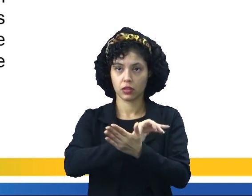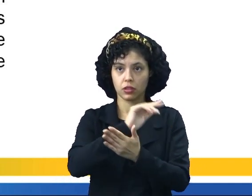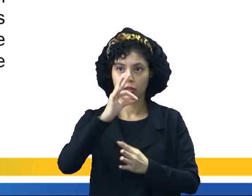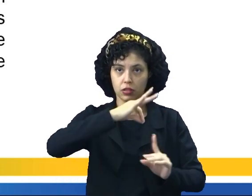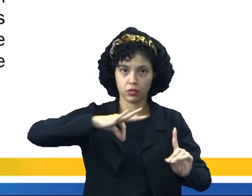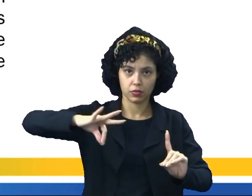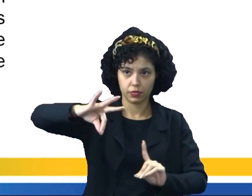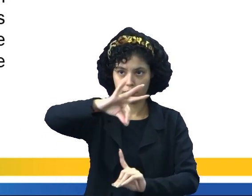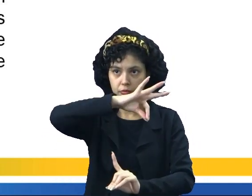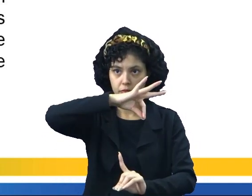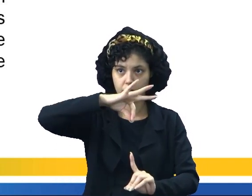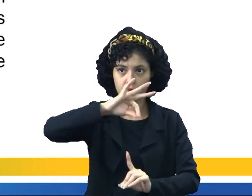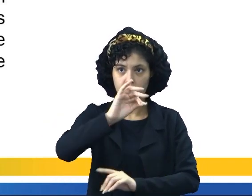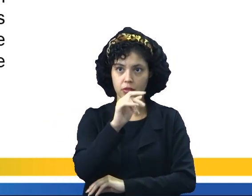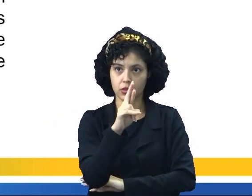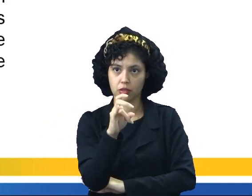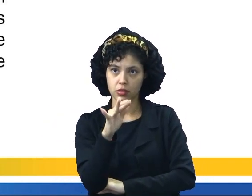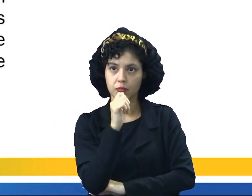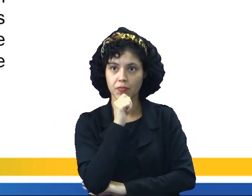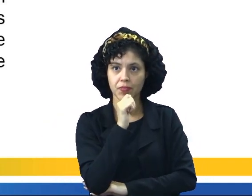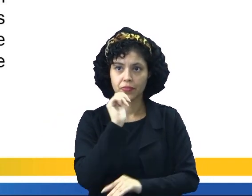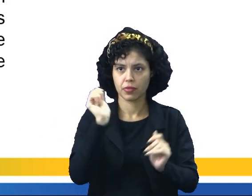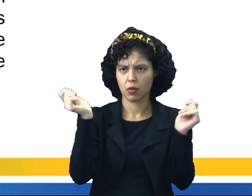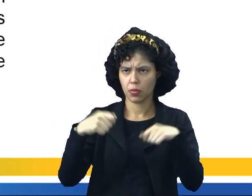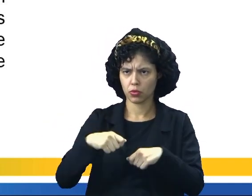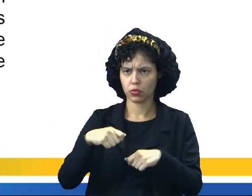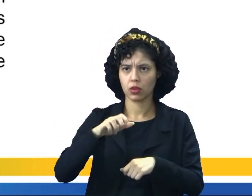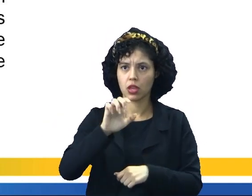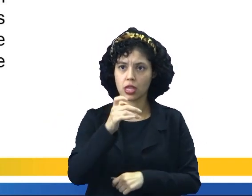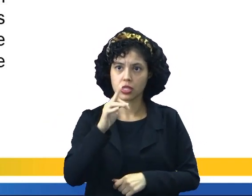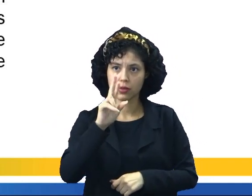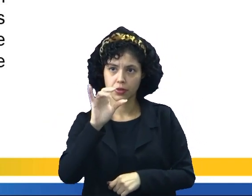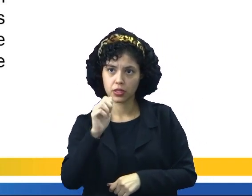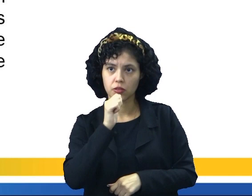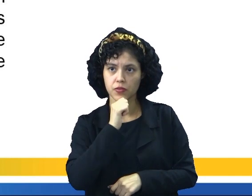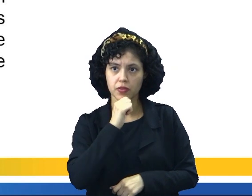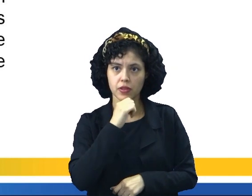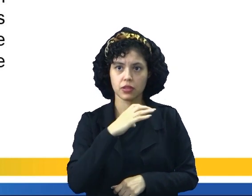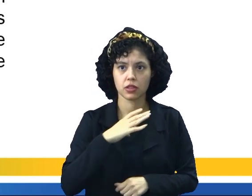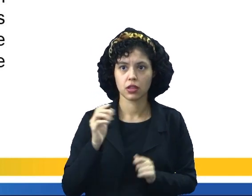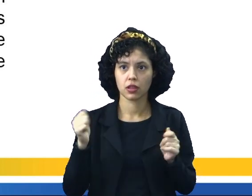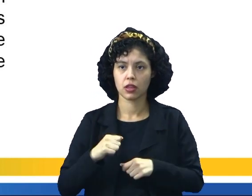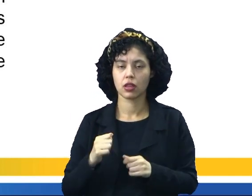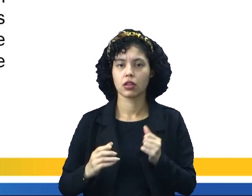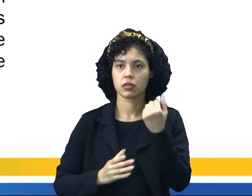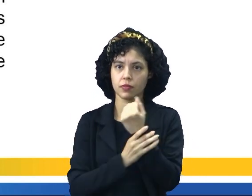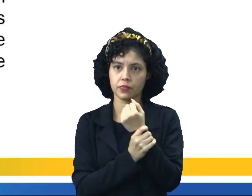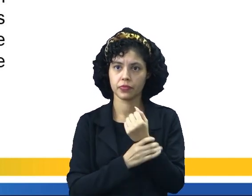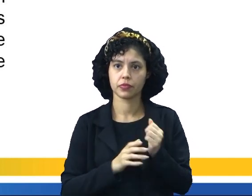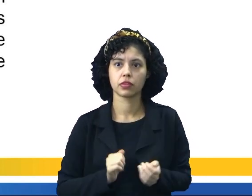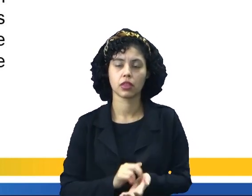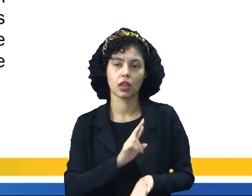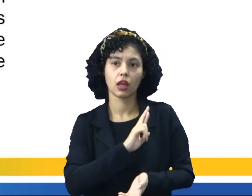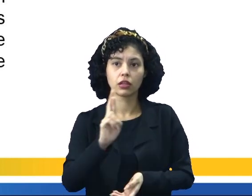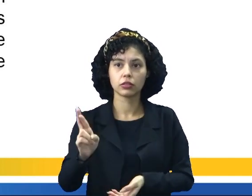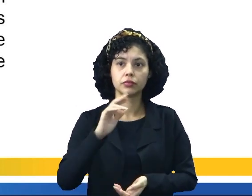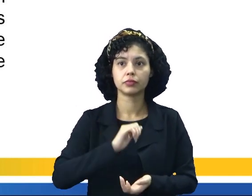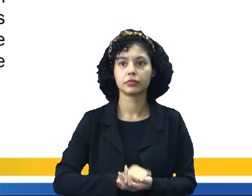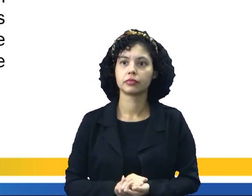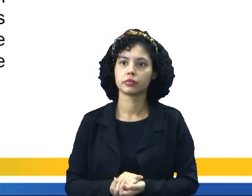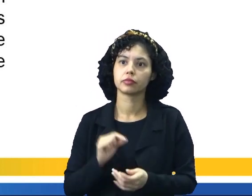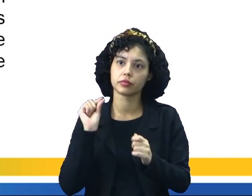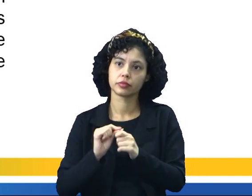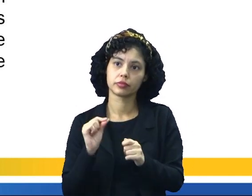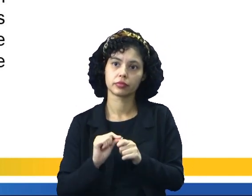diversos espíritos e que cada cidade possuía uma divindade específica, né, que protegia. Na religião dos